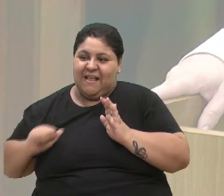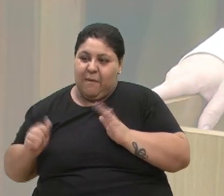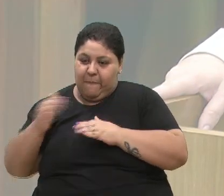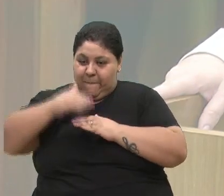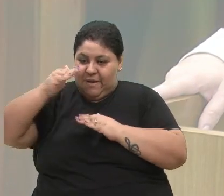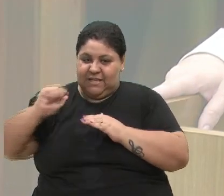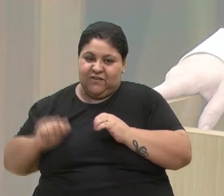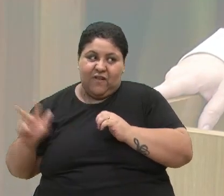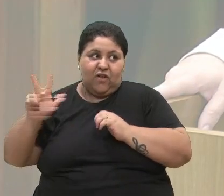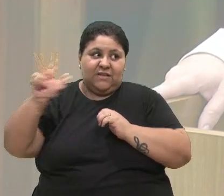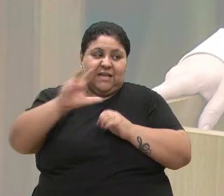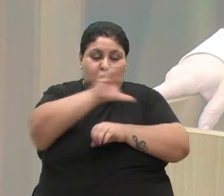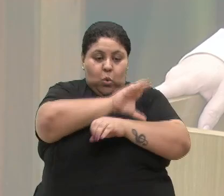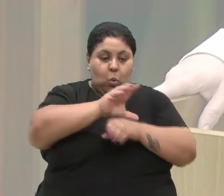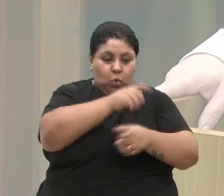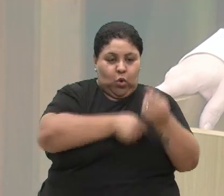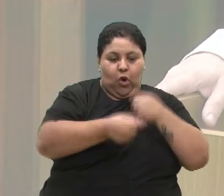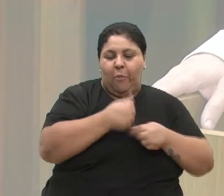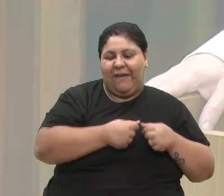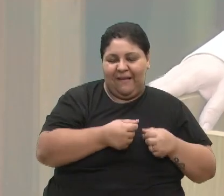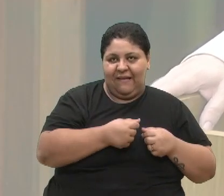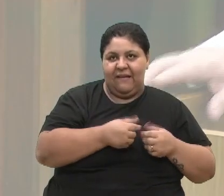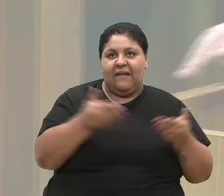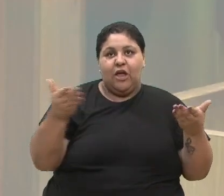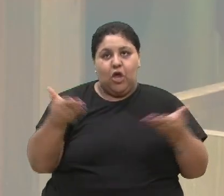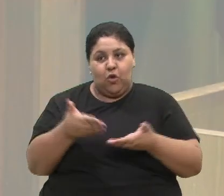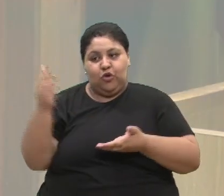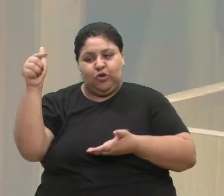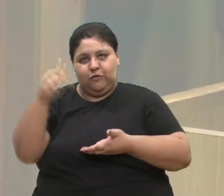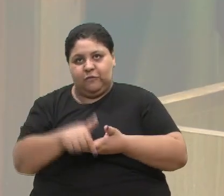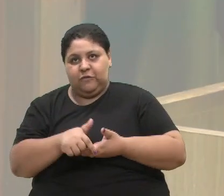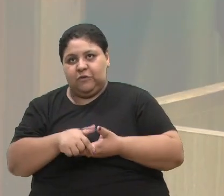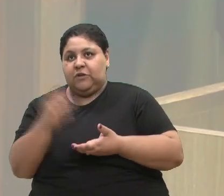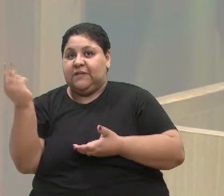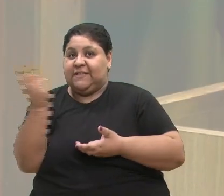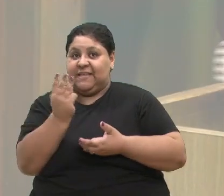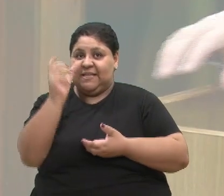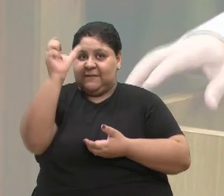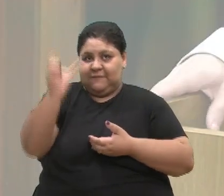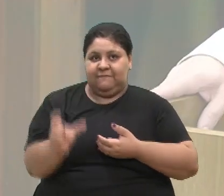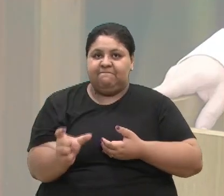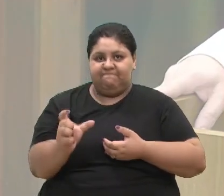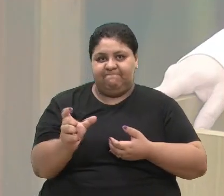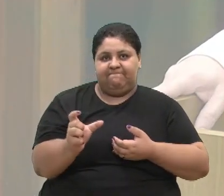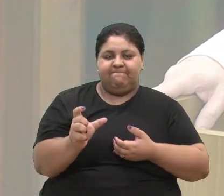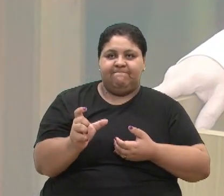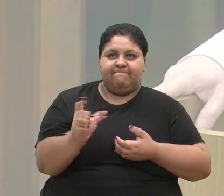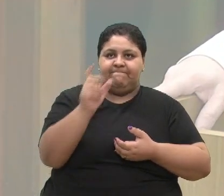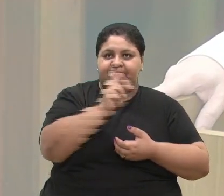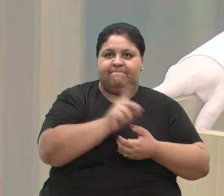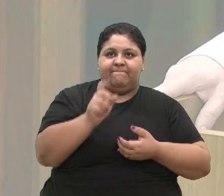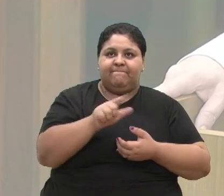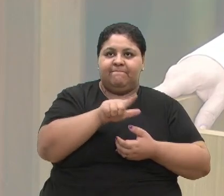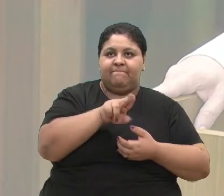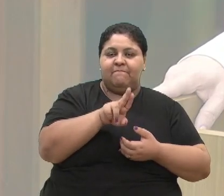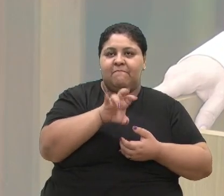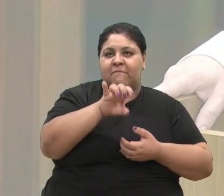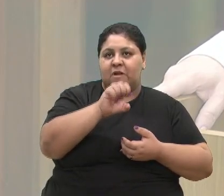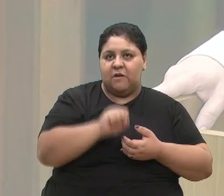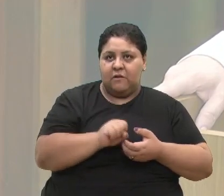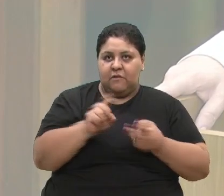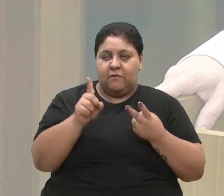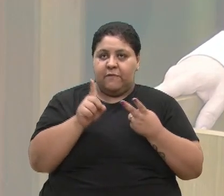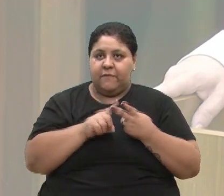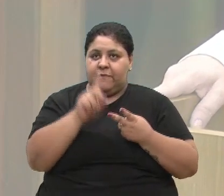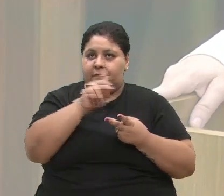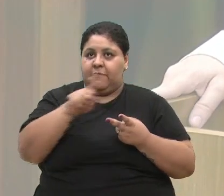economia de todos os tempos. E hoje estou aqui. Então essas três pessoas, o professor Luiz Antônio Alves, o